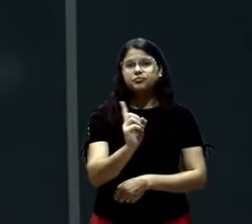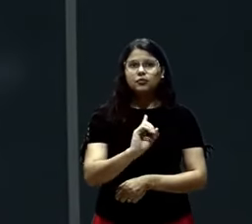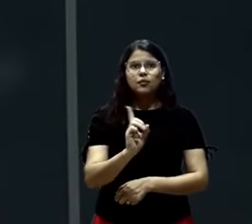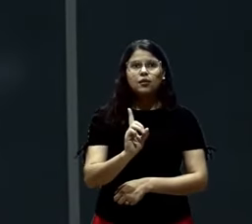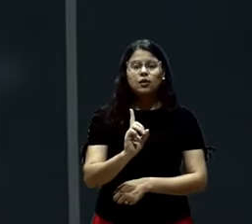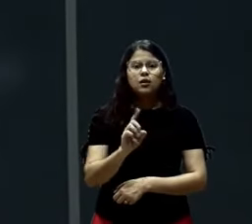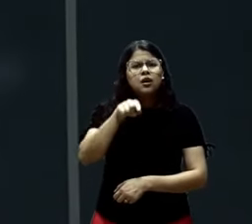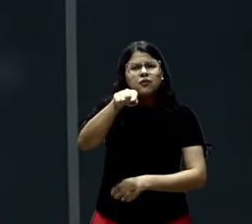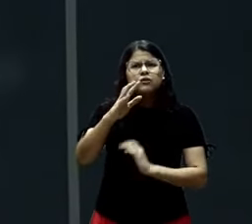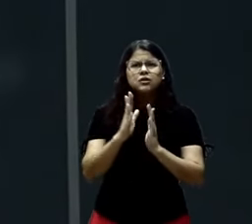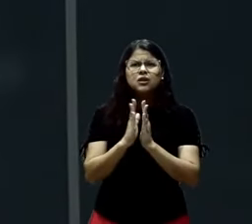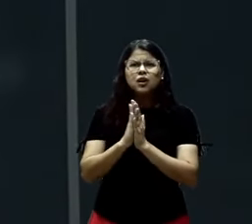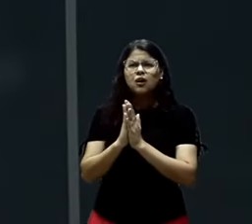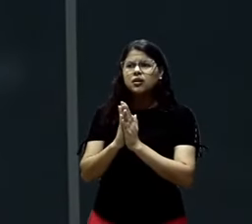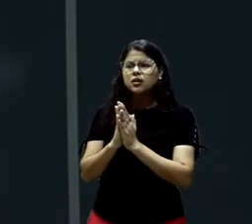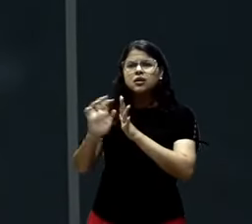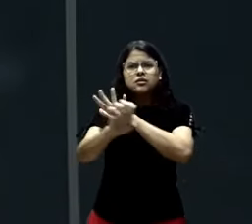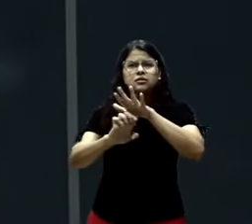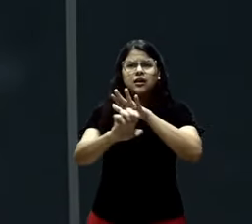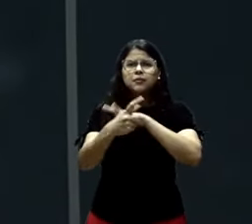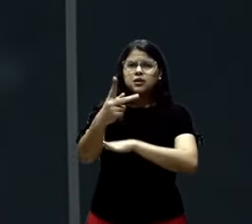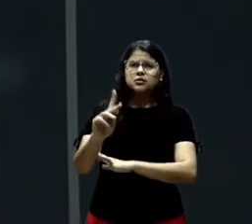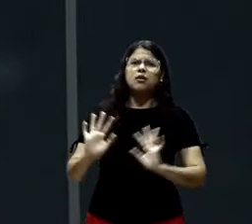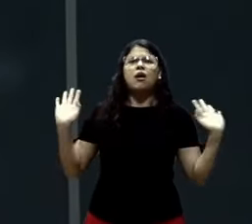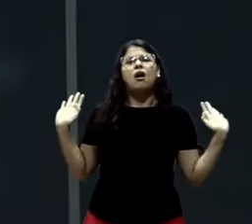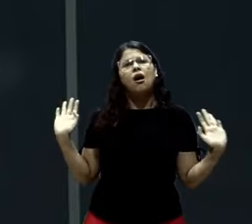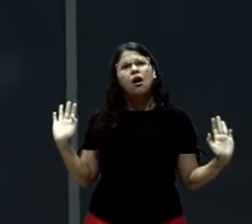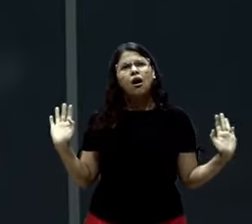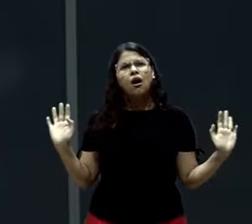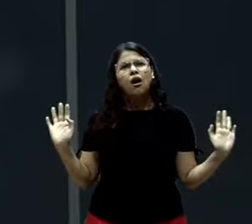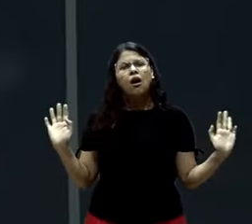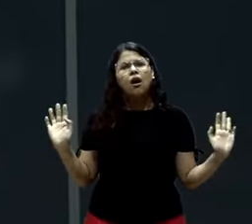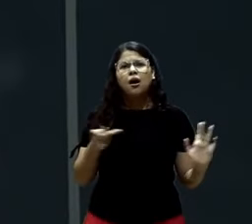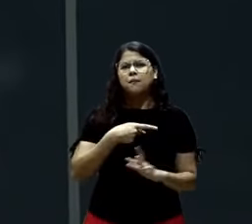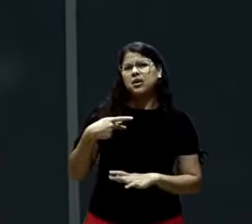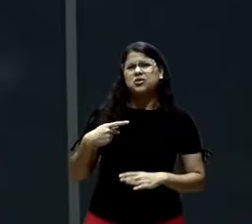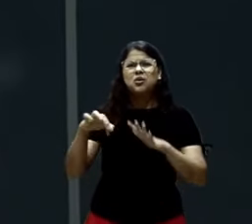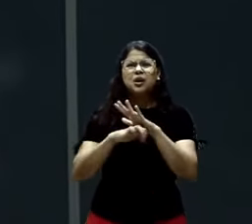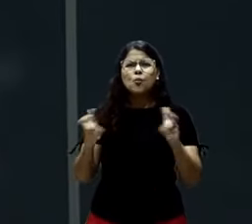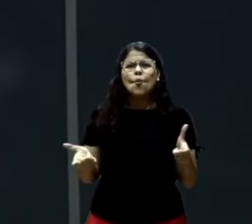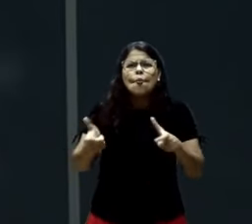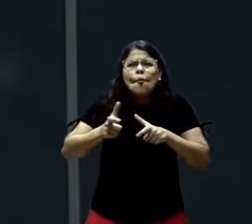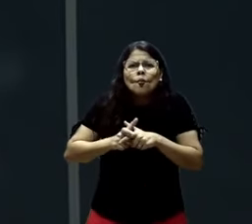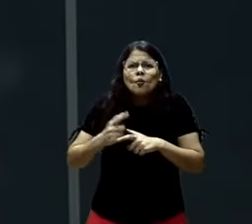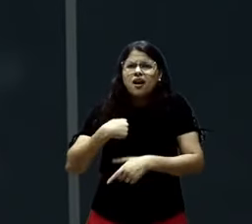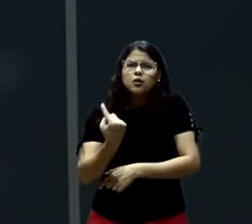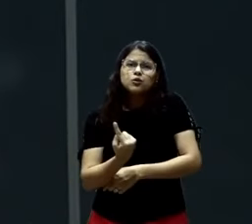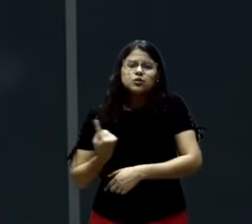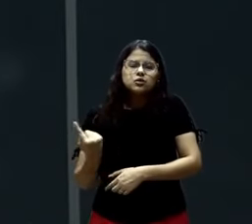Por que você não ora na sua empresa? A pastor tem dois funcionários, que tenha um, ou que tenha só você.